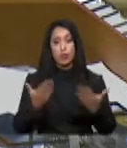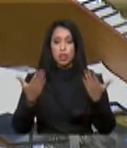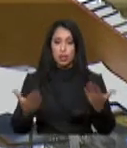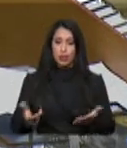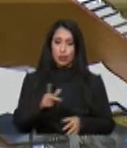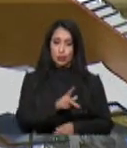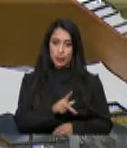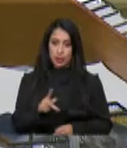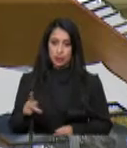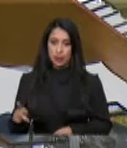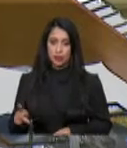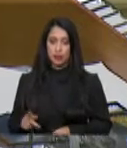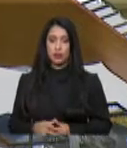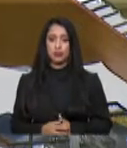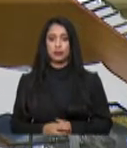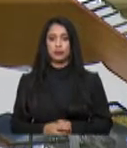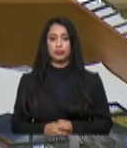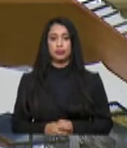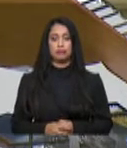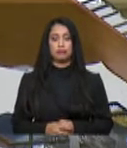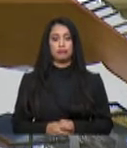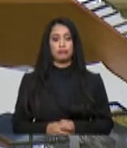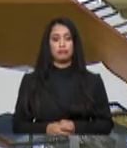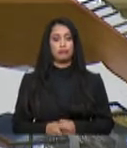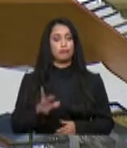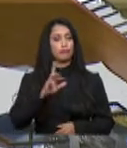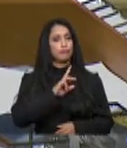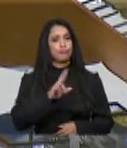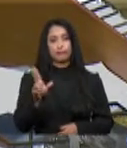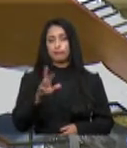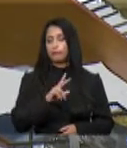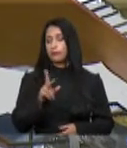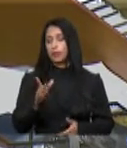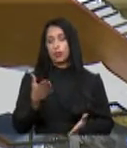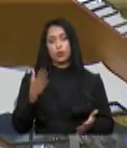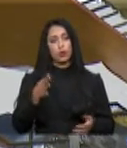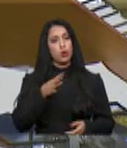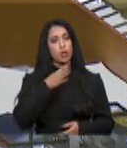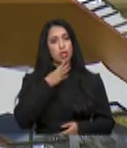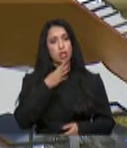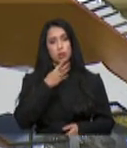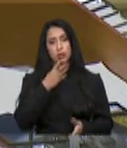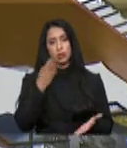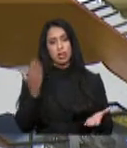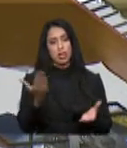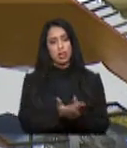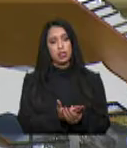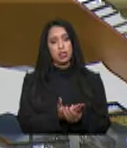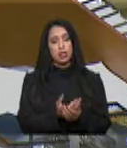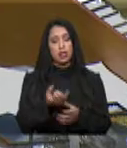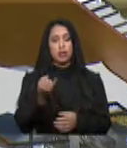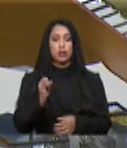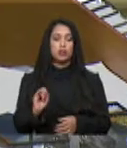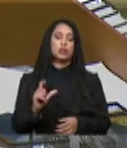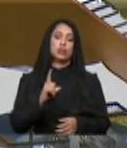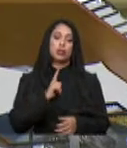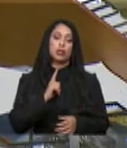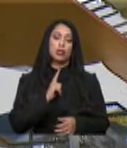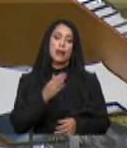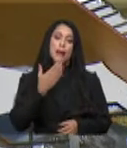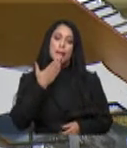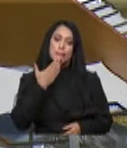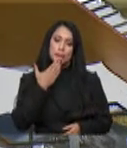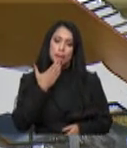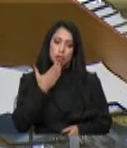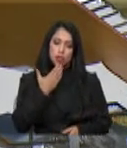julgação que pede a inconstitucionalidade do dispositivo que cria o Fundo Nacional do Meio Ambiente por excluir a